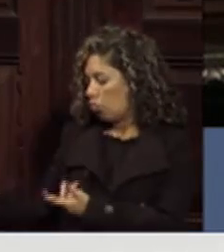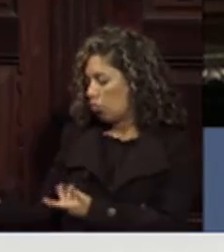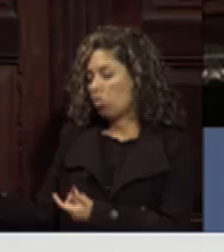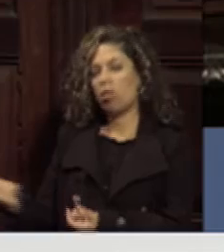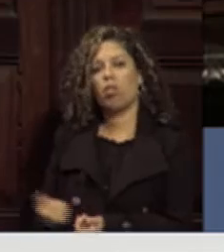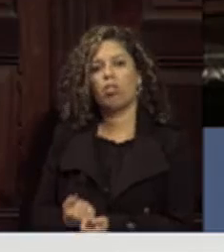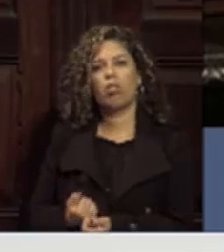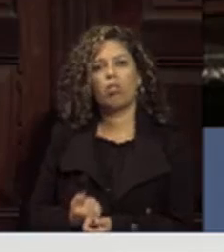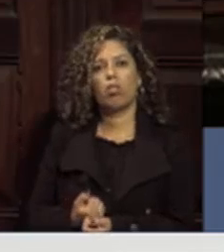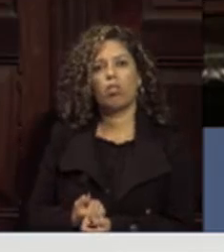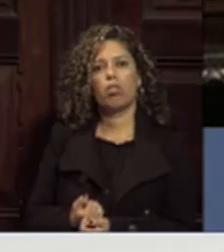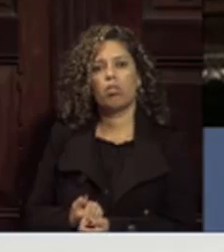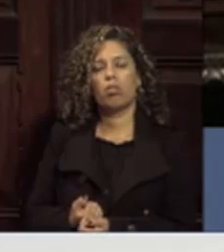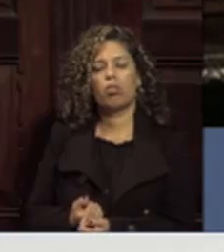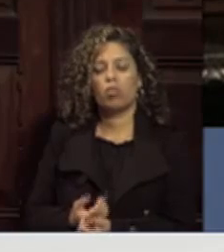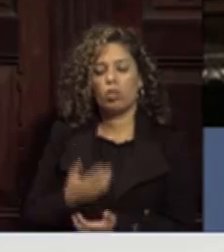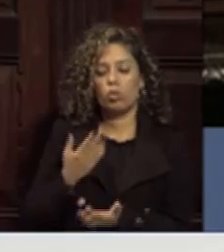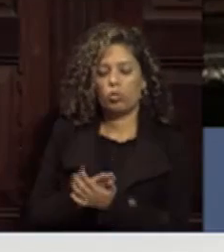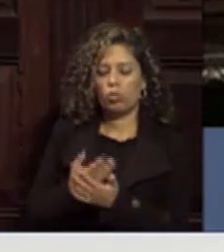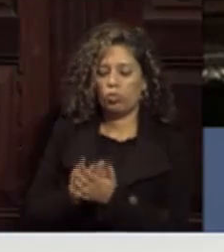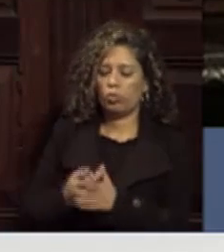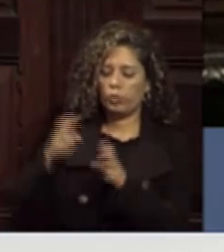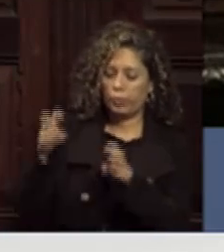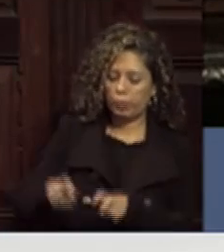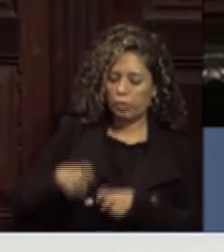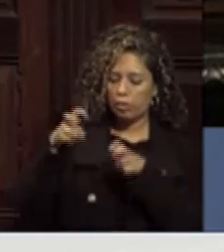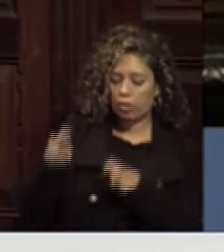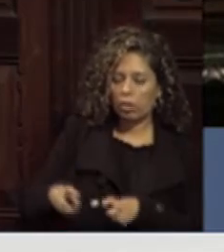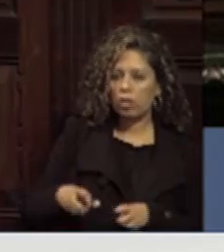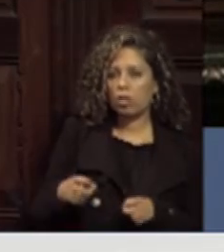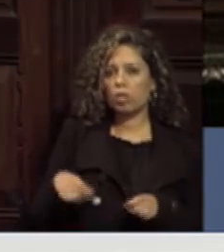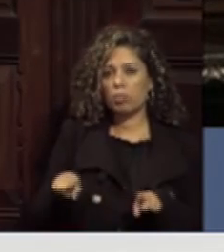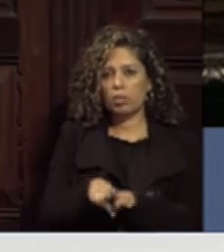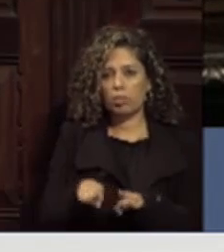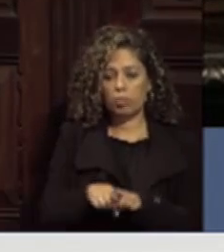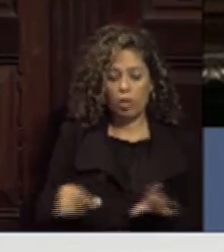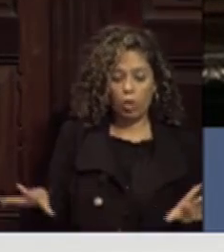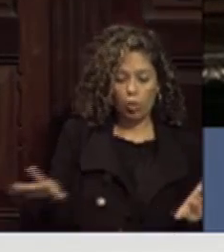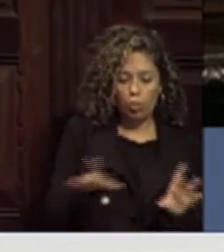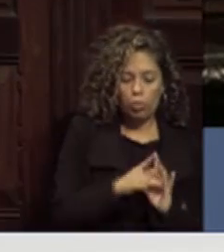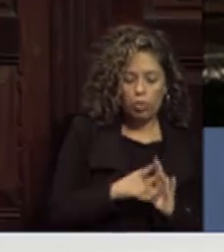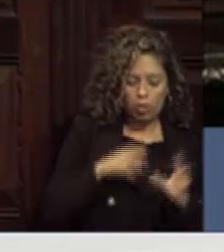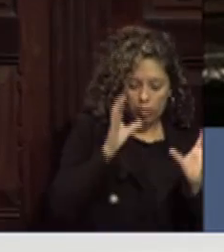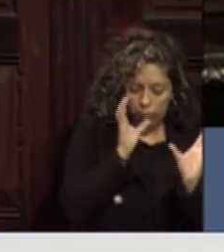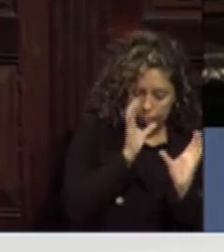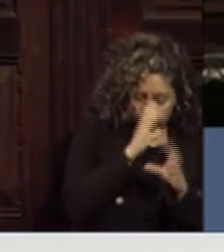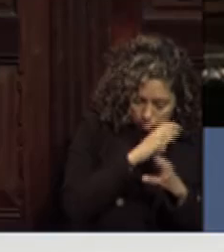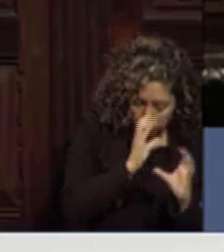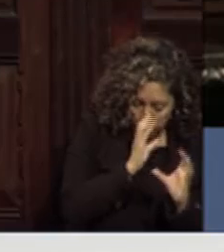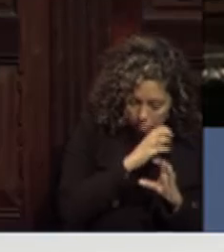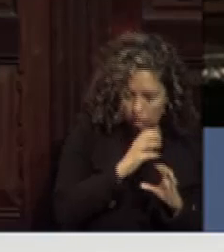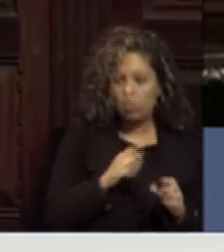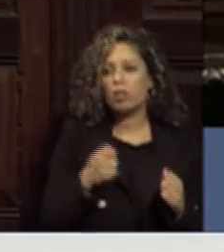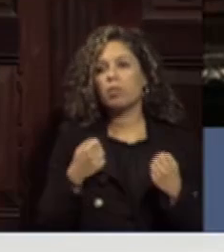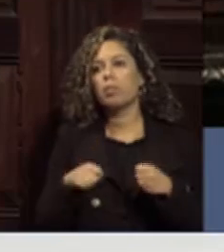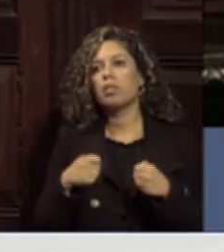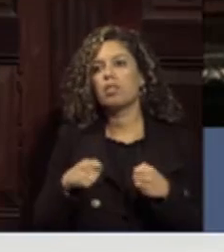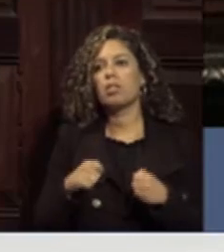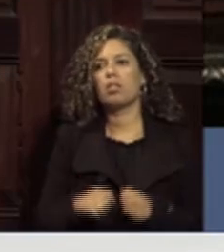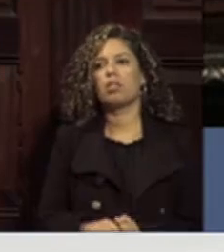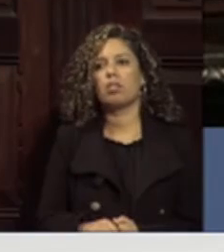agrícolas, nunca ter mantido uma interlocução com a Emater? Aliás, não há interlocução entre FAETEC e